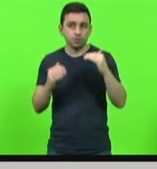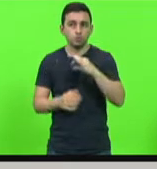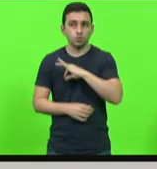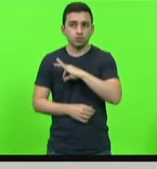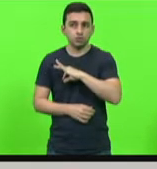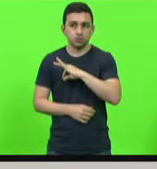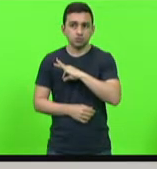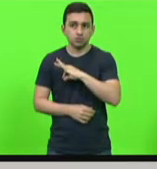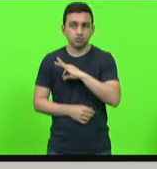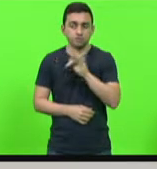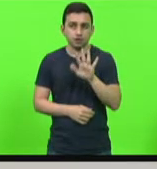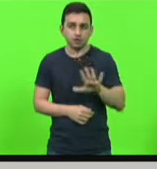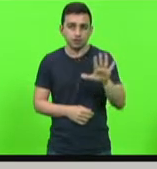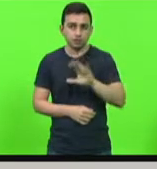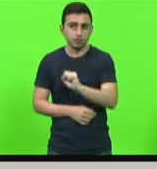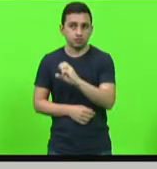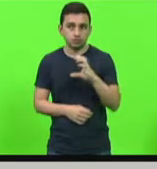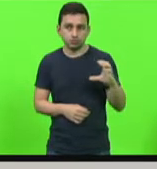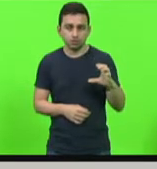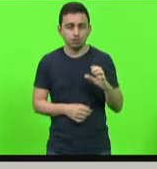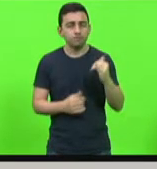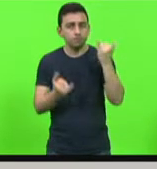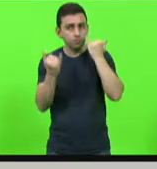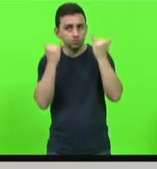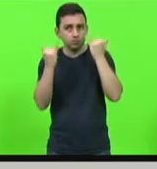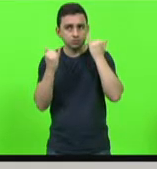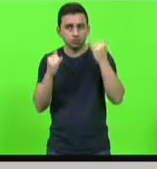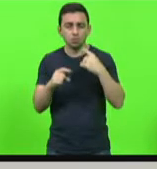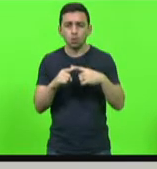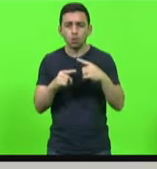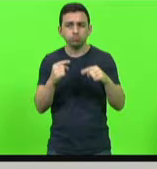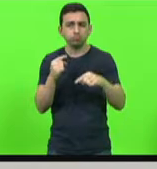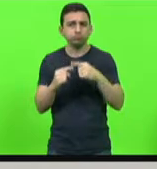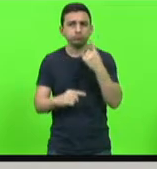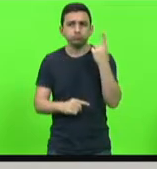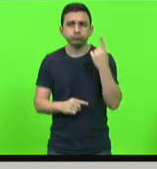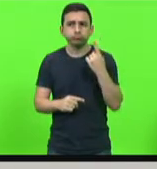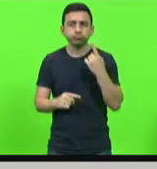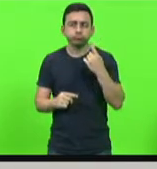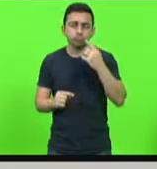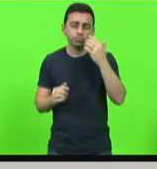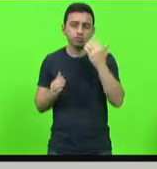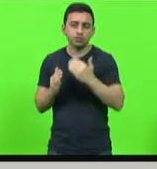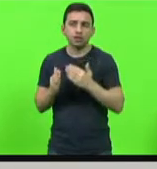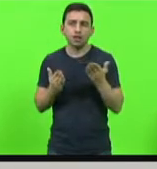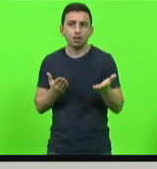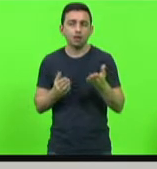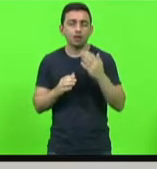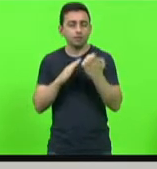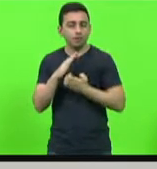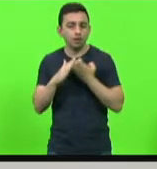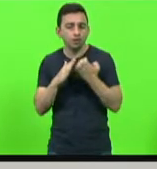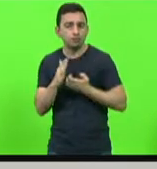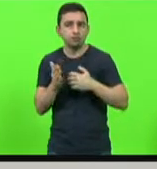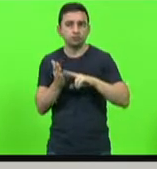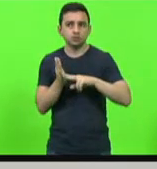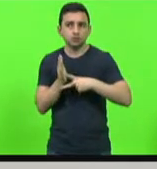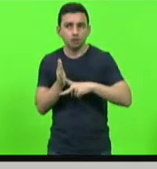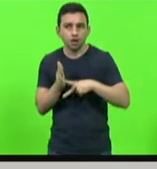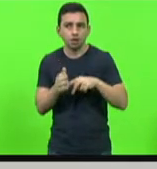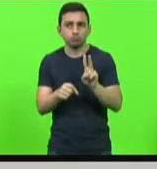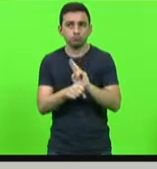Federal do Estado de Santa Catarina informações acerca do não cumprimento da determinação de que empresas ou sindicatos dos